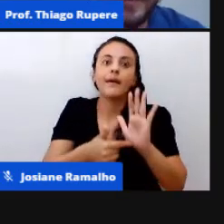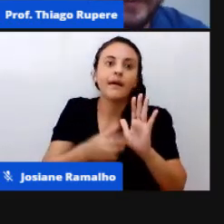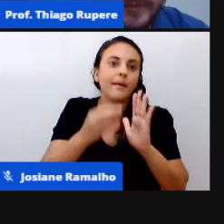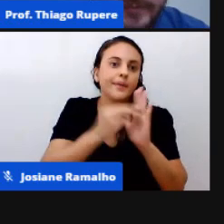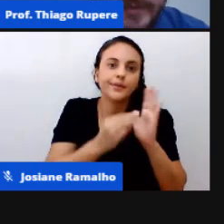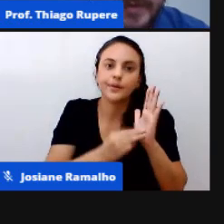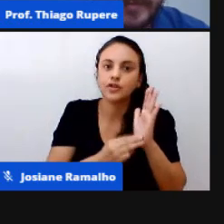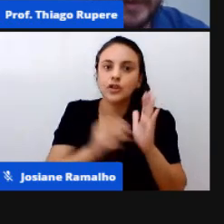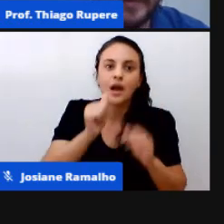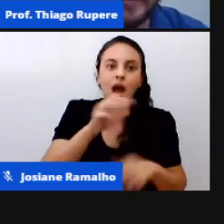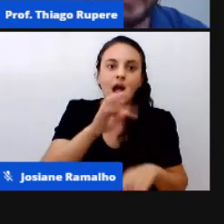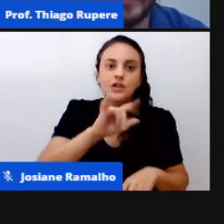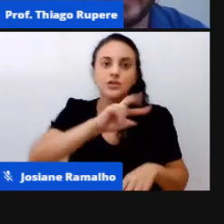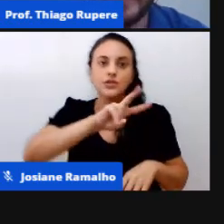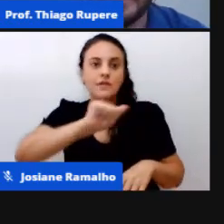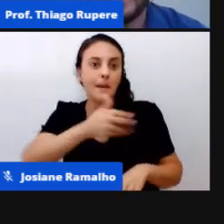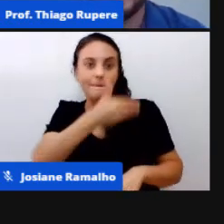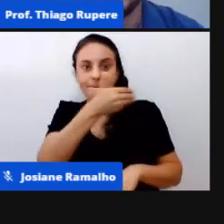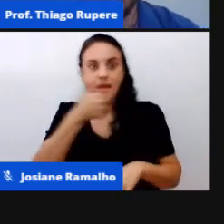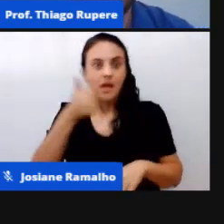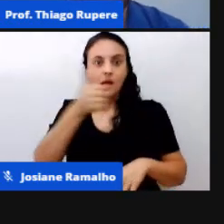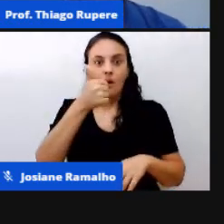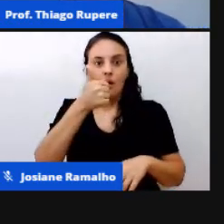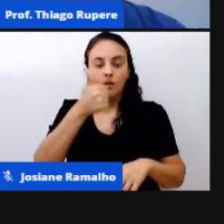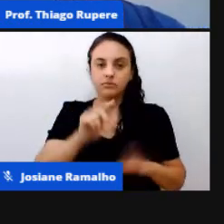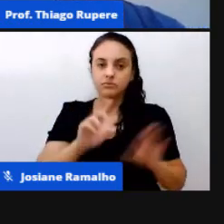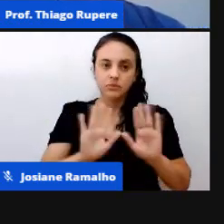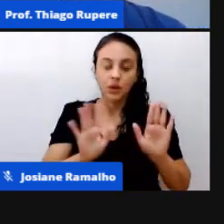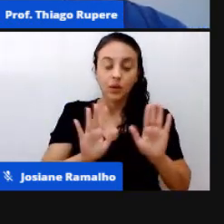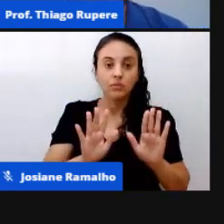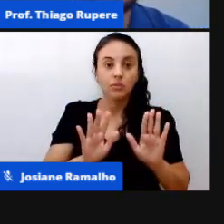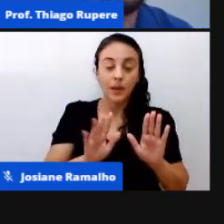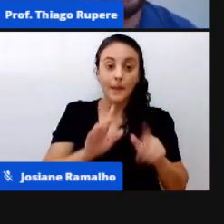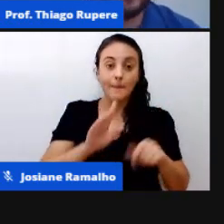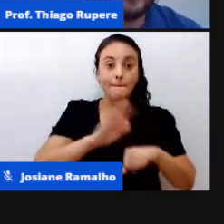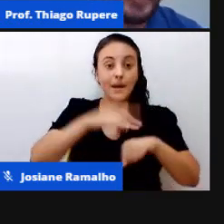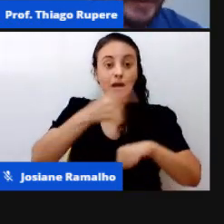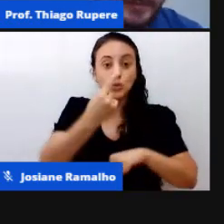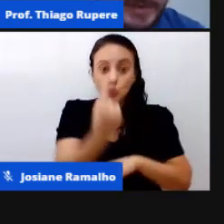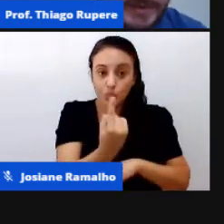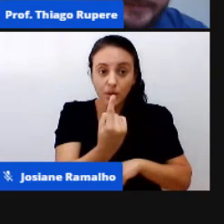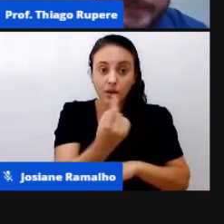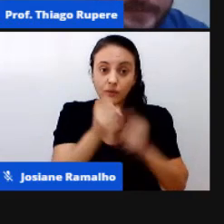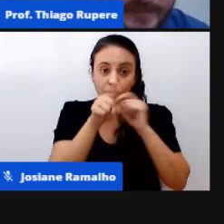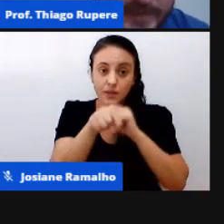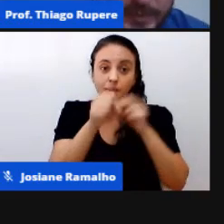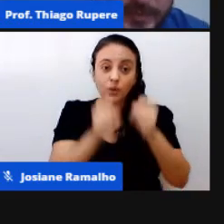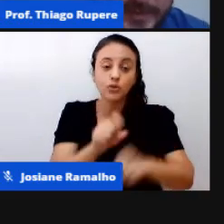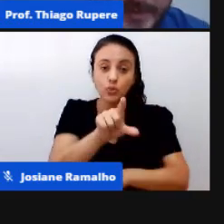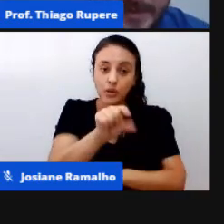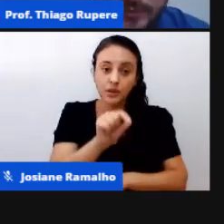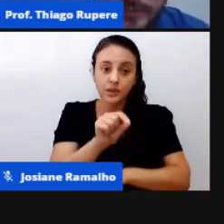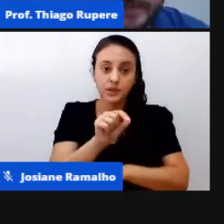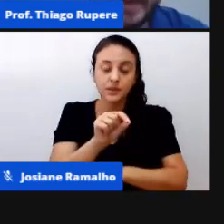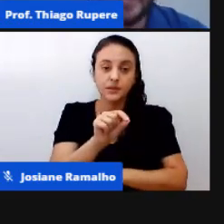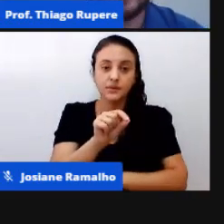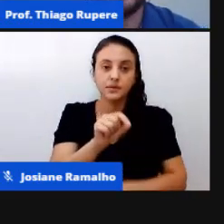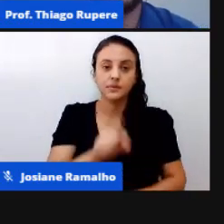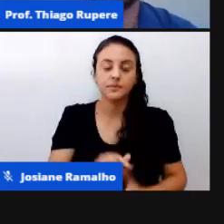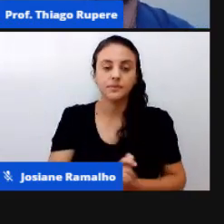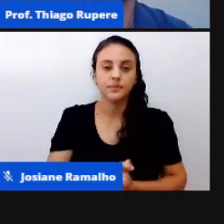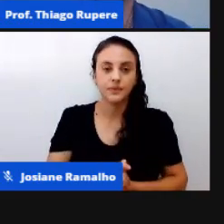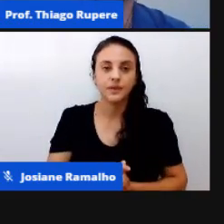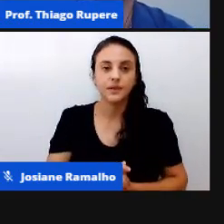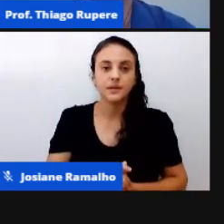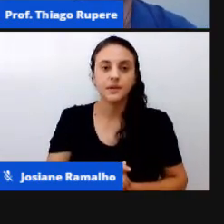uma opção para que a gente possa, nesse momento de pandemia e pós-pandemia, sem problema nenhum, a